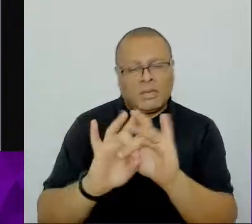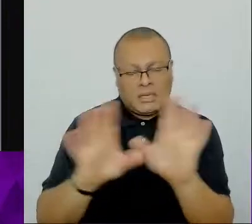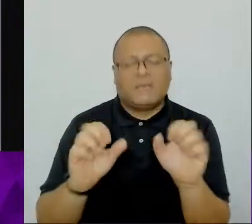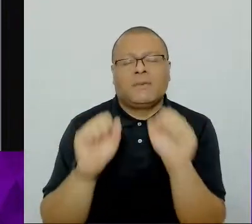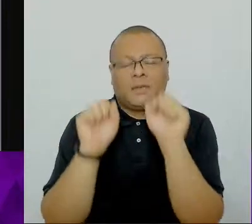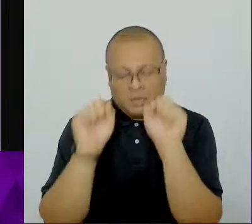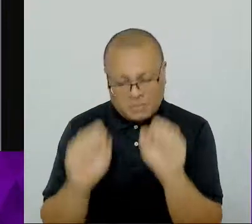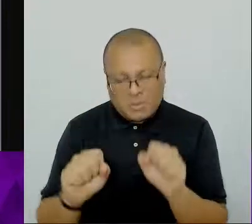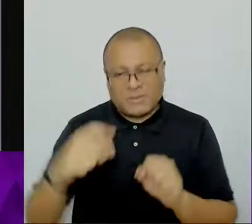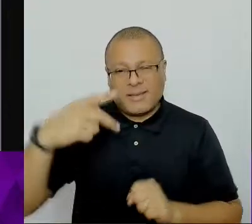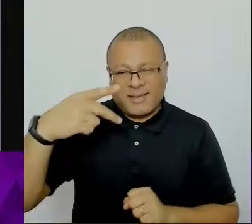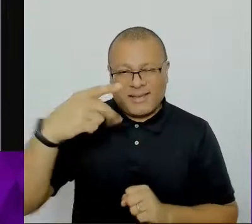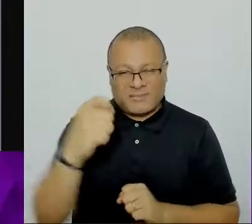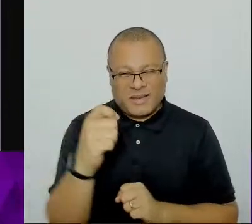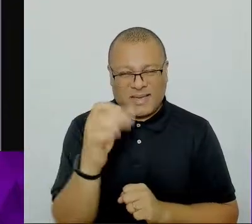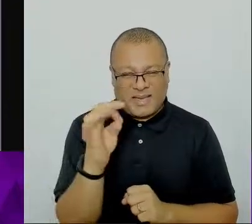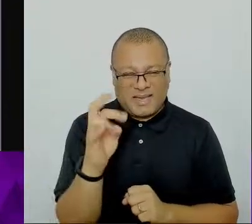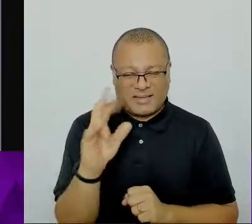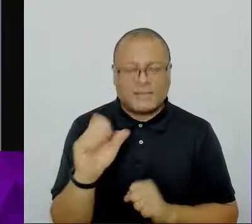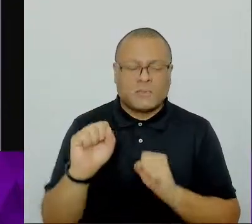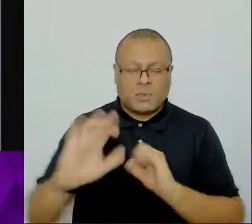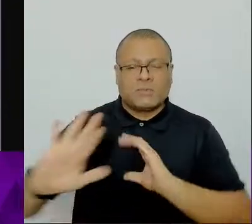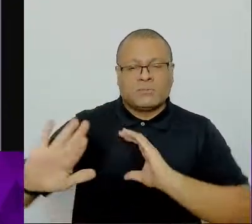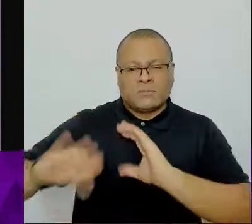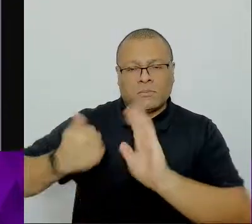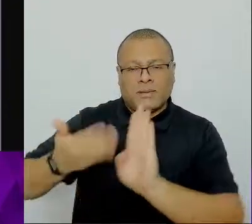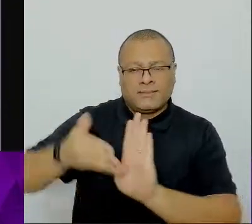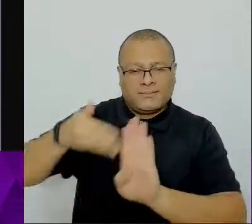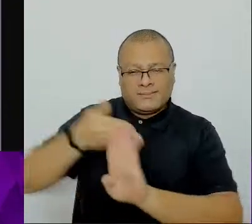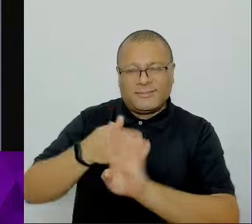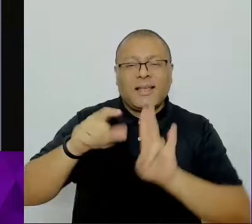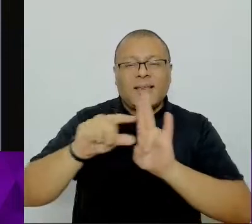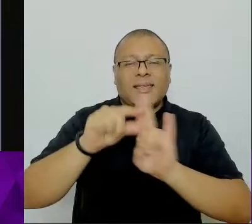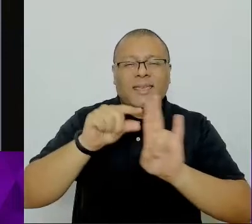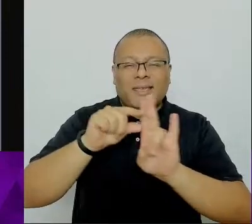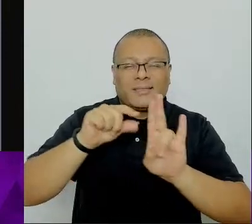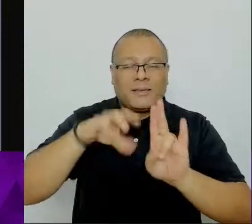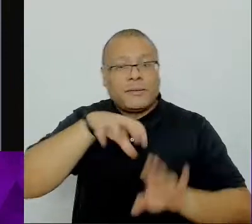podem me mandar mensagem, adicionar no LinkedIn,